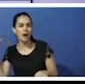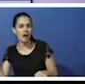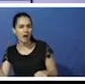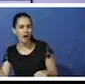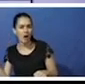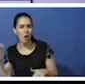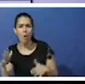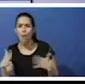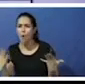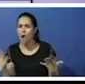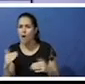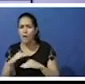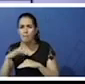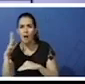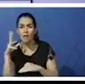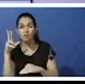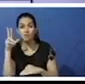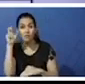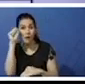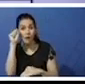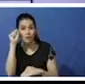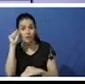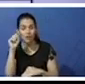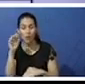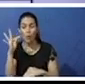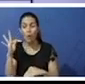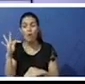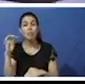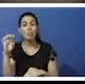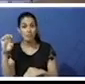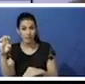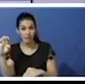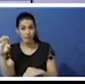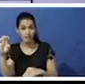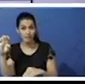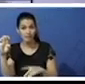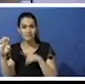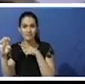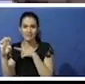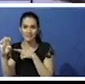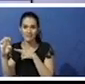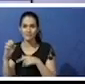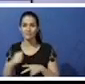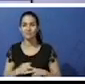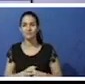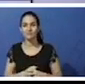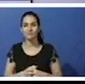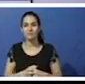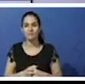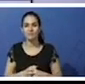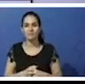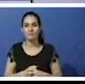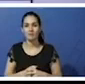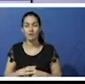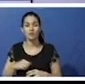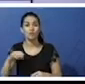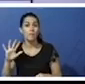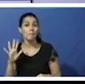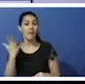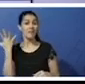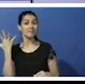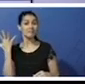Qual ficou mais comprido? É o T. Então, olha aqui, ó. Vamos para a palavra surpresa.